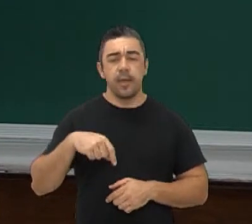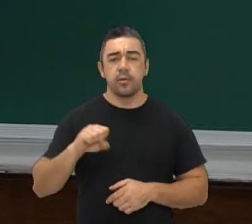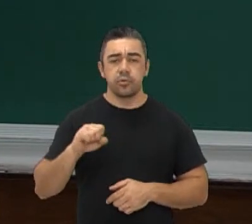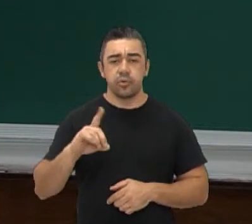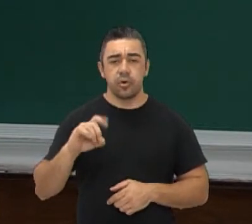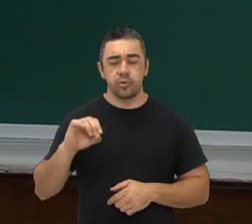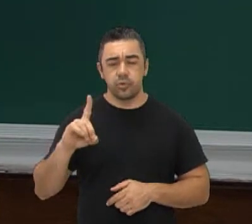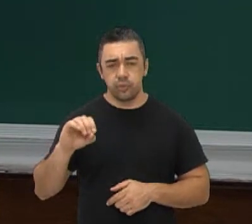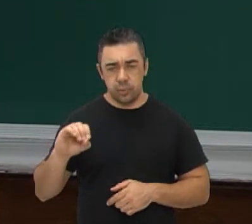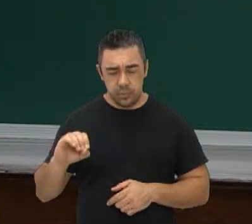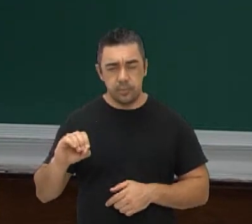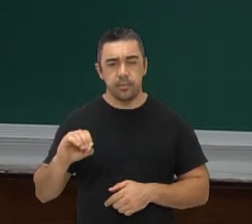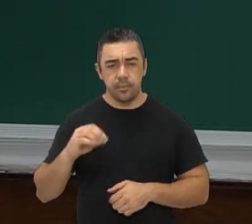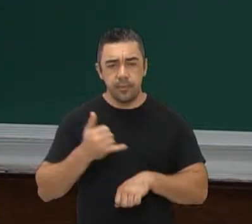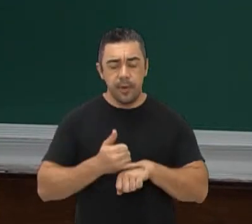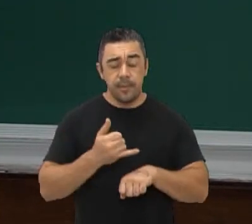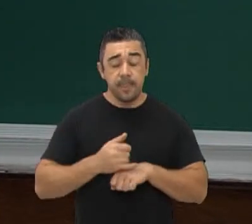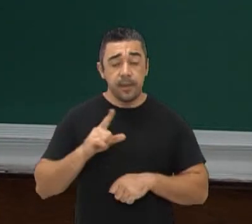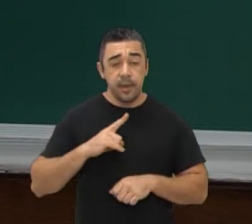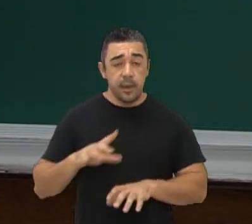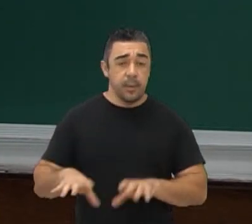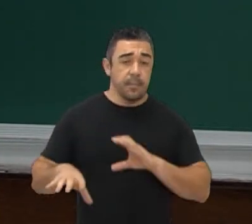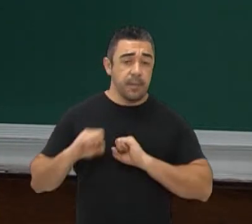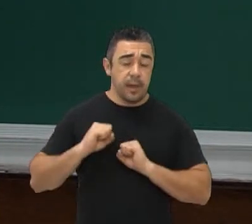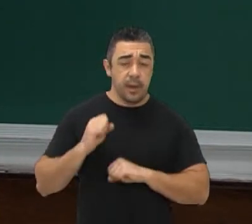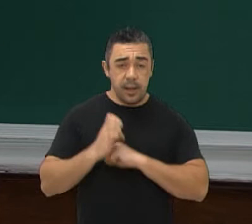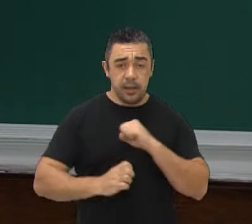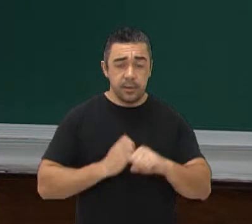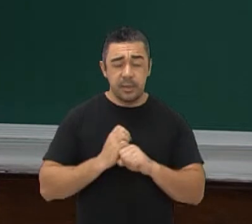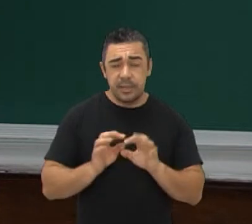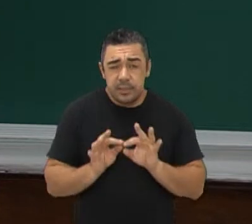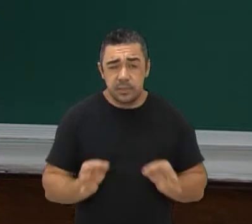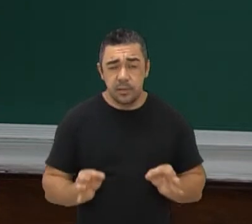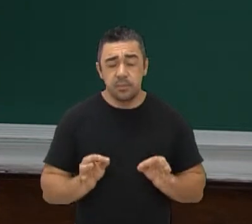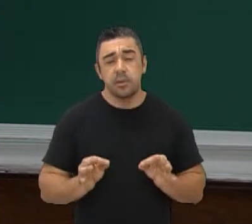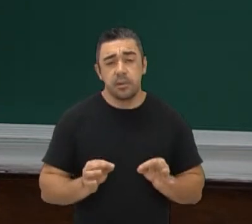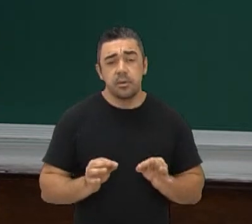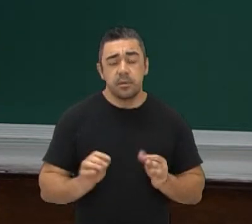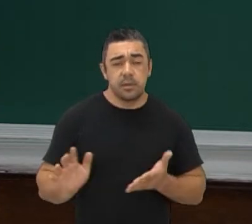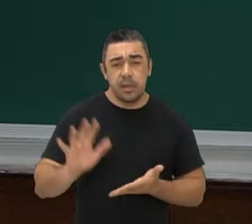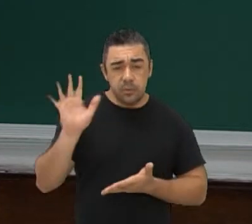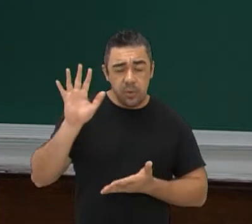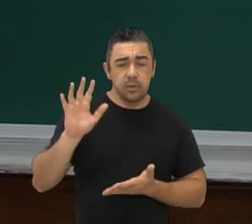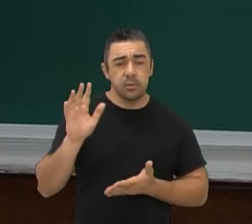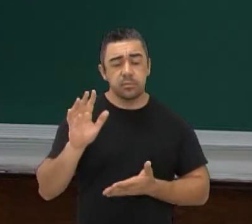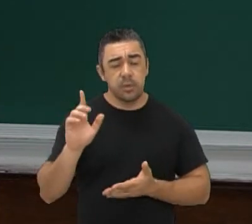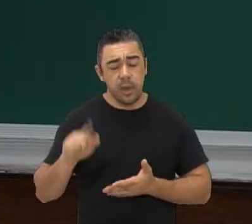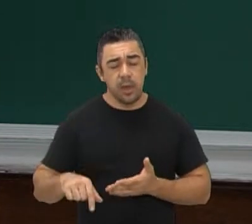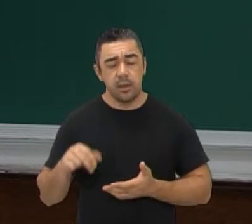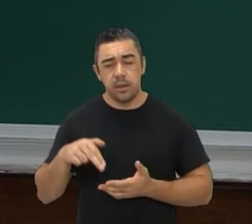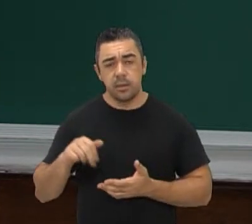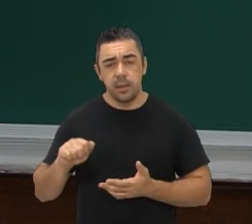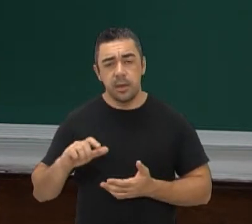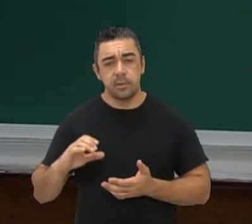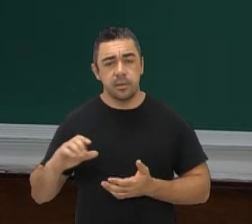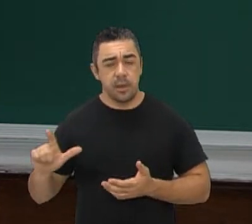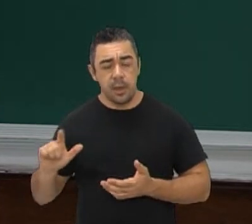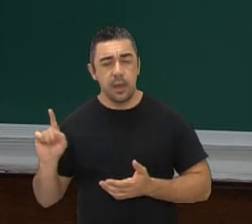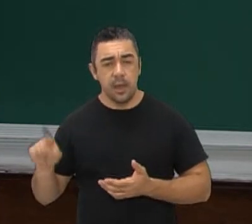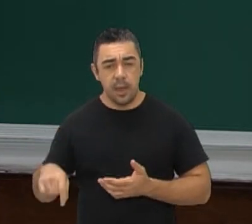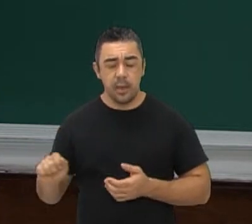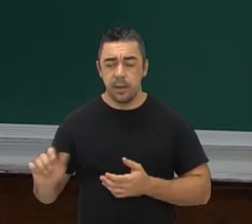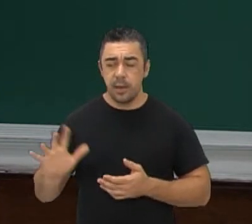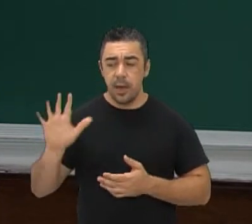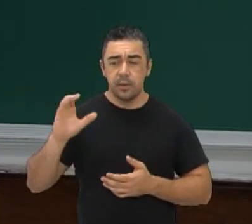e o ânion ganha elétrons, formando uma substância simples, sólida, líquida ou gasosa. No caso do NaCl aqui, ele vai formar o